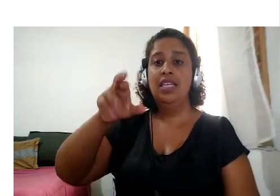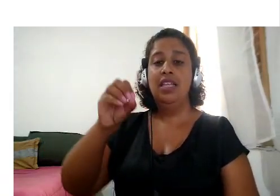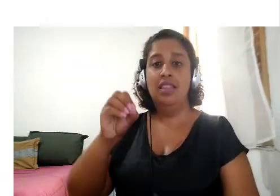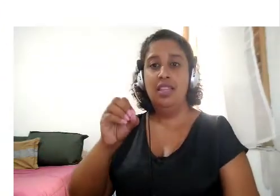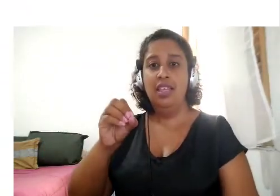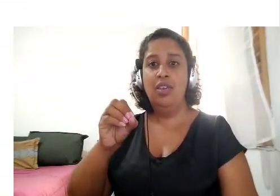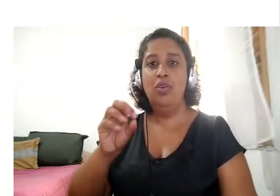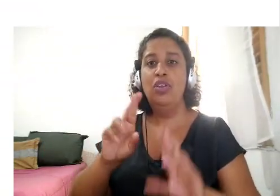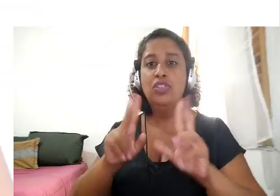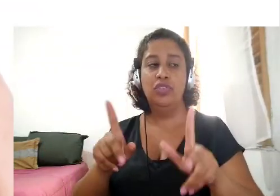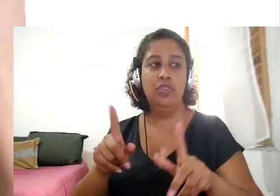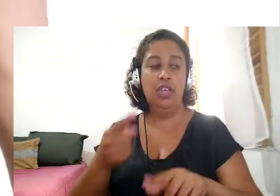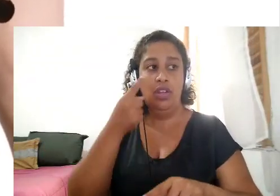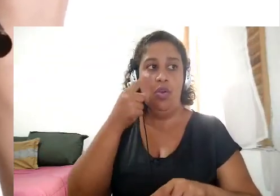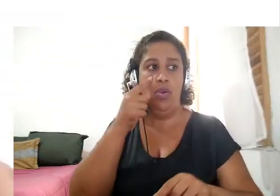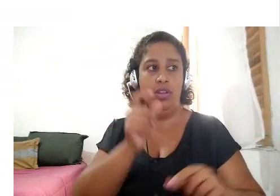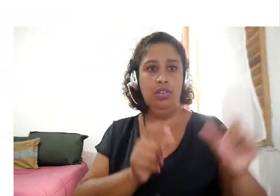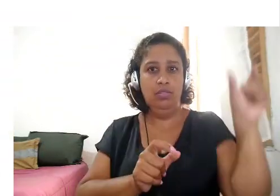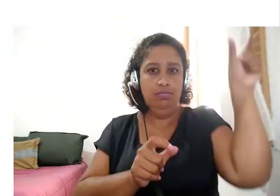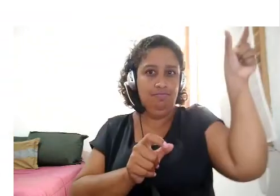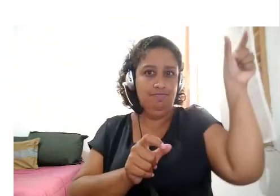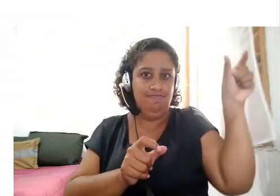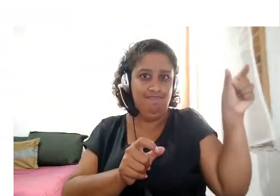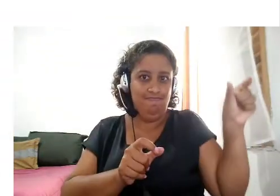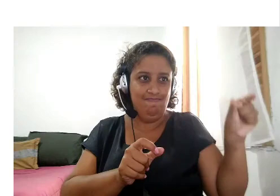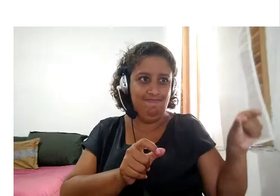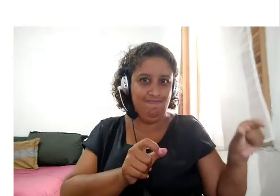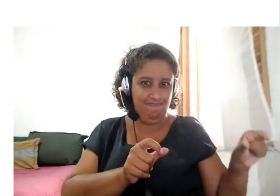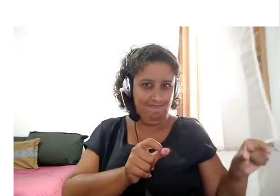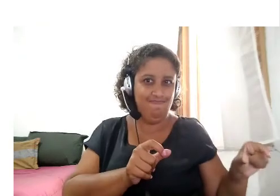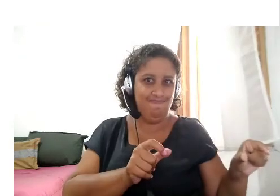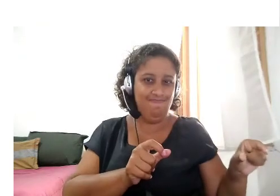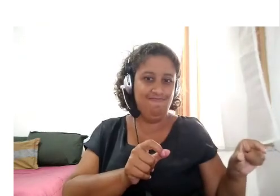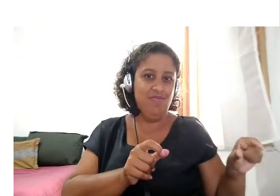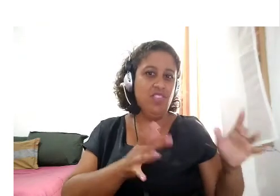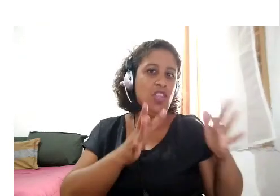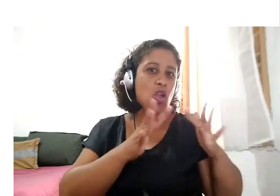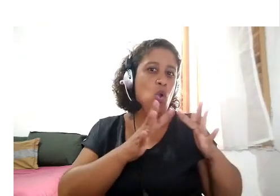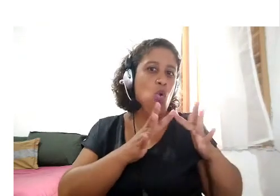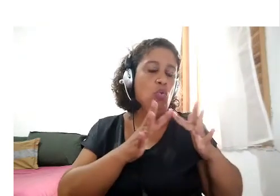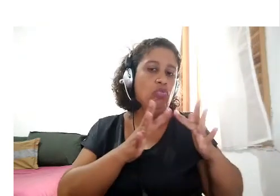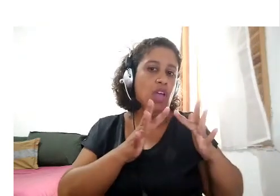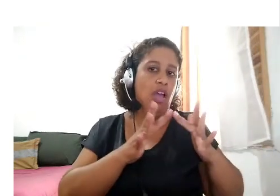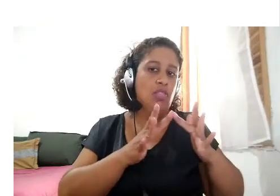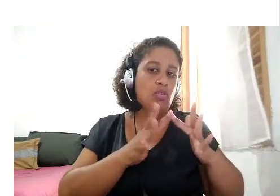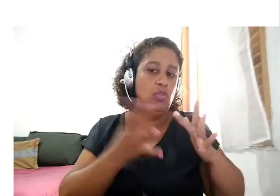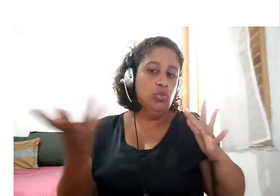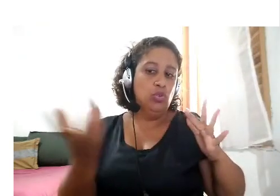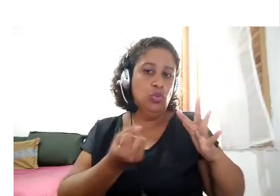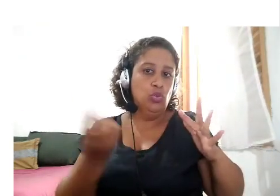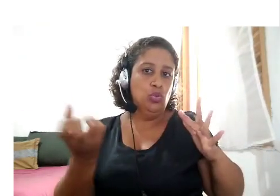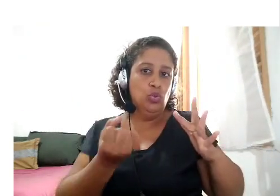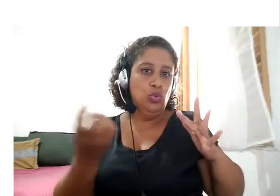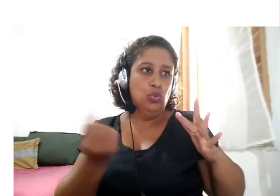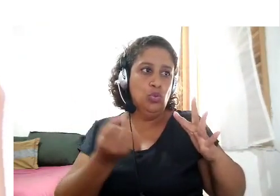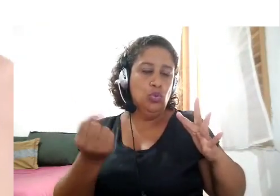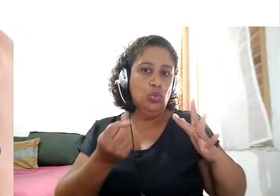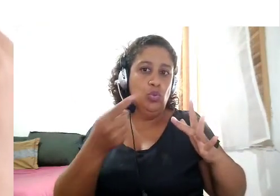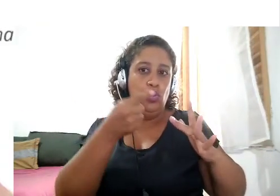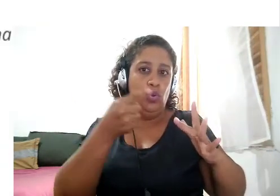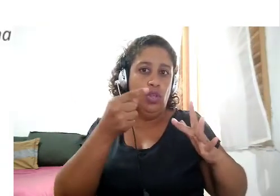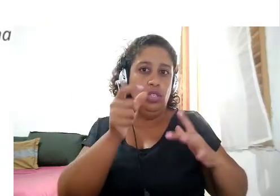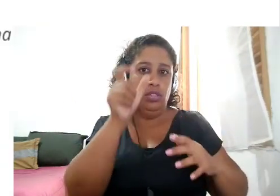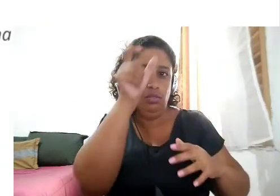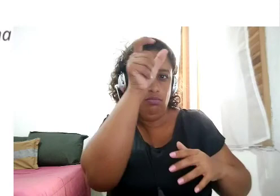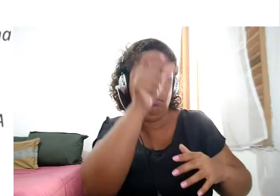de neurotransmissores tidos normalmente como excitatório são o glutamato e o aspartato, enquanto a glicina e o GABA